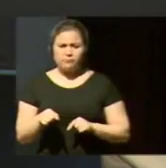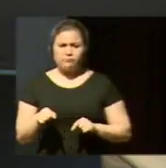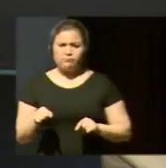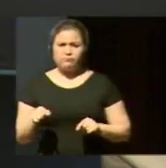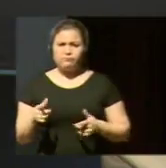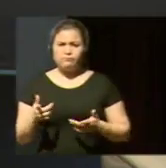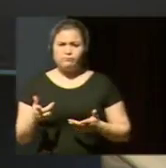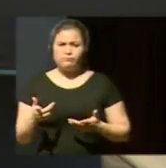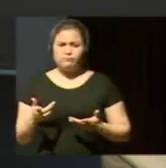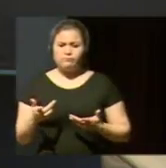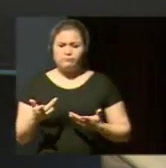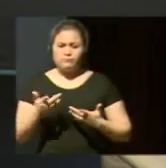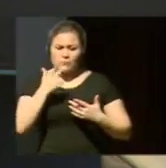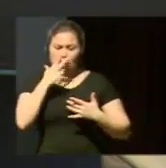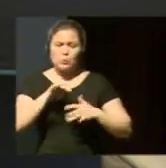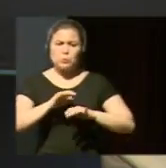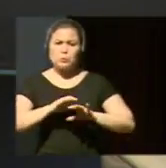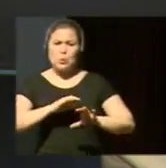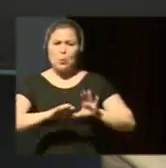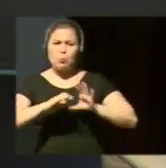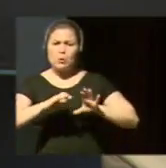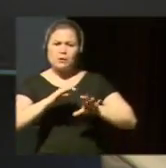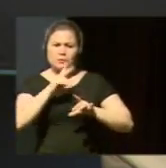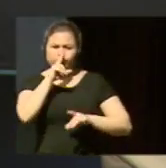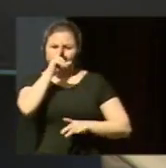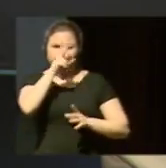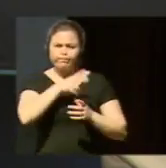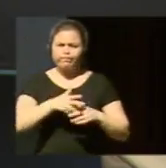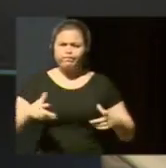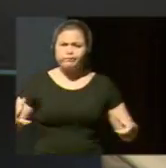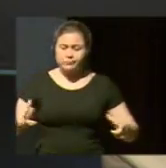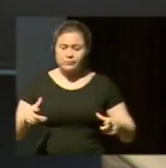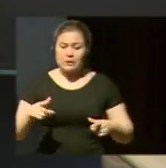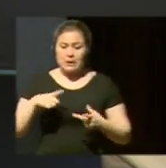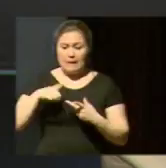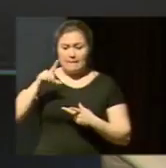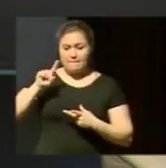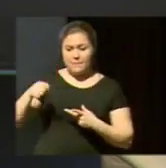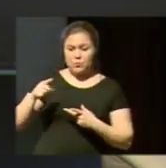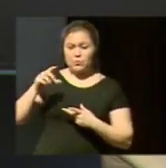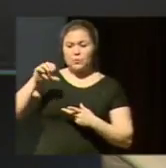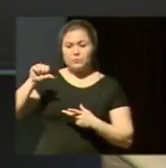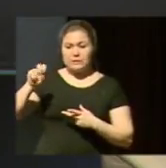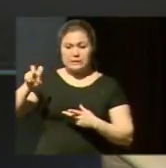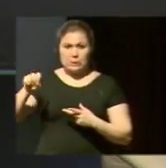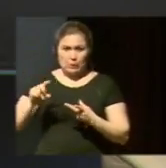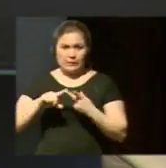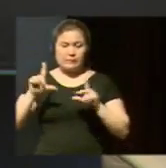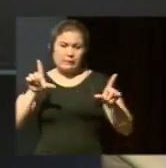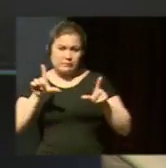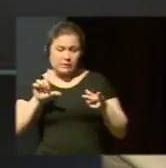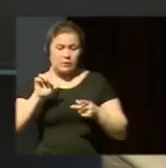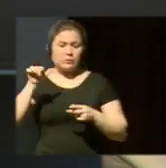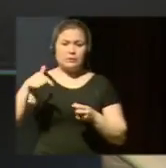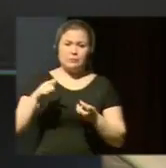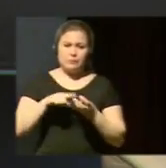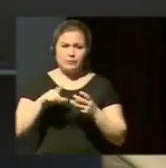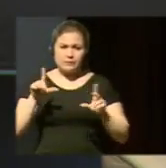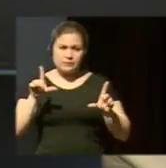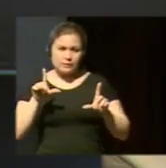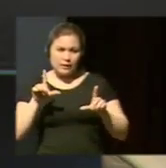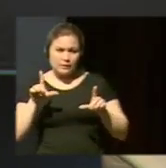se tornaram comunicação de massa. Temos aqui, em 1950, televisão, depois